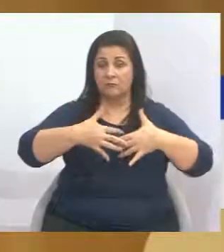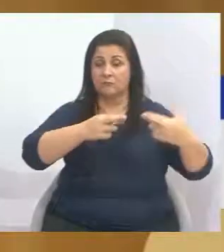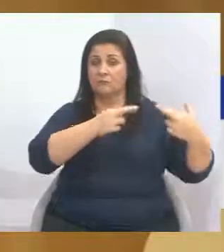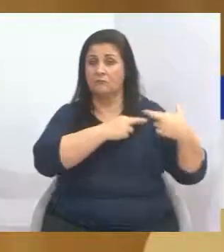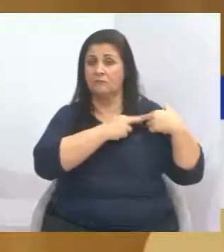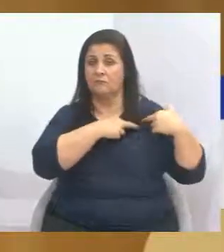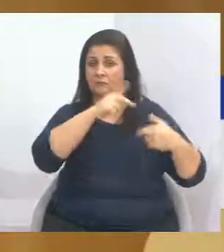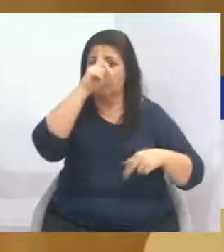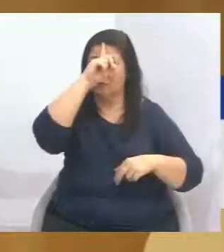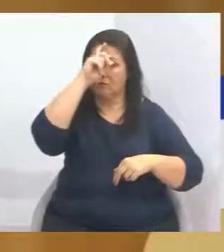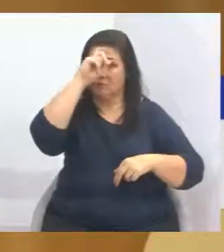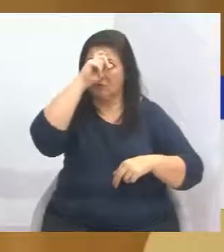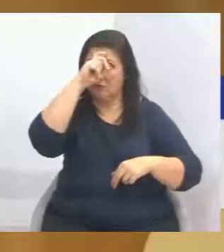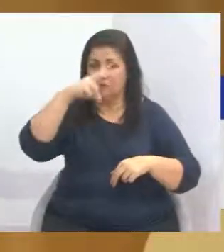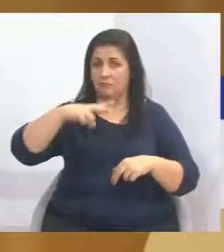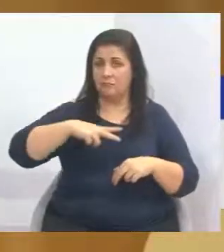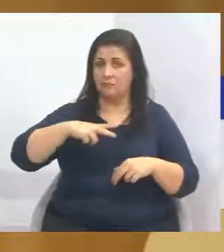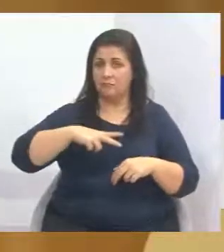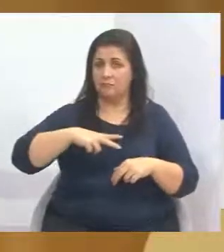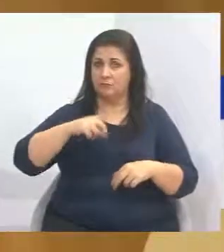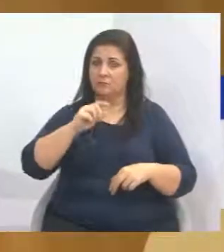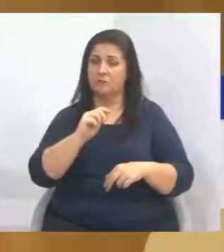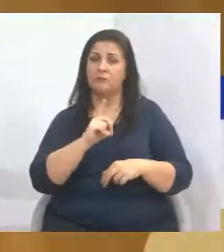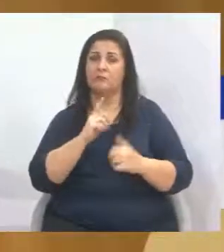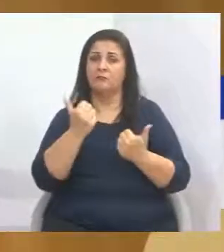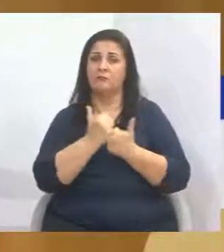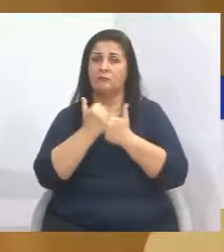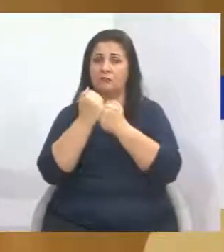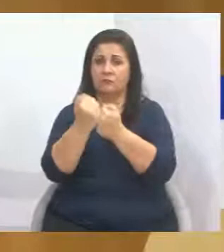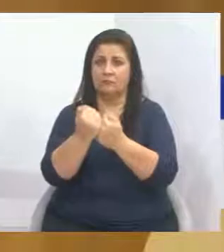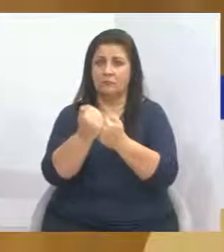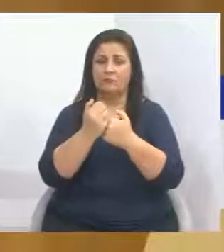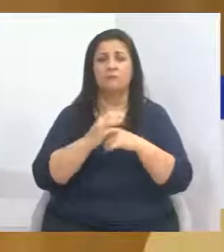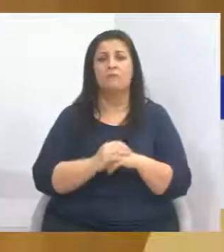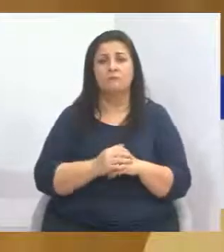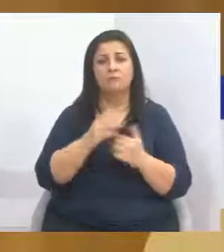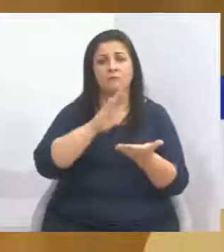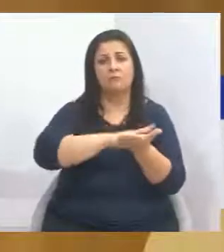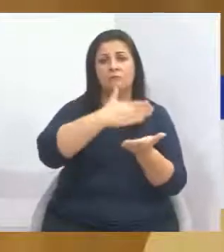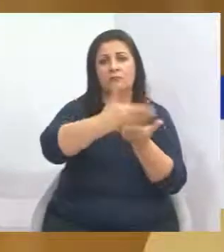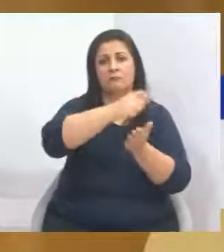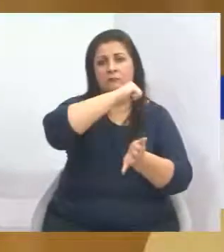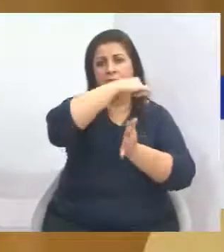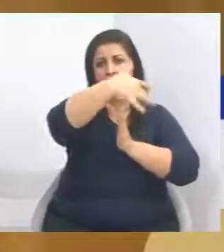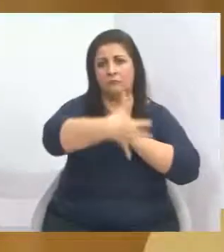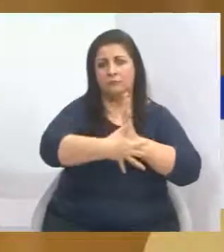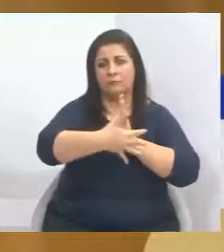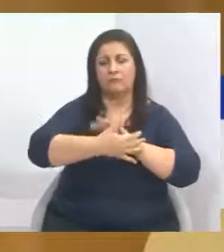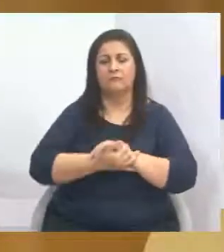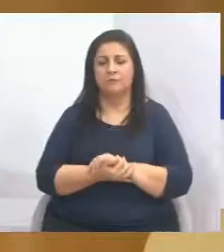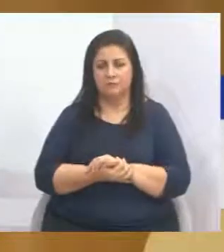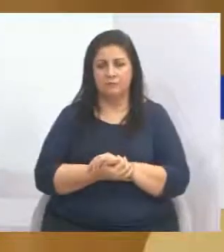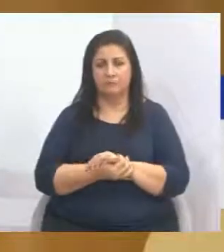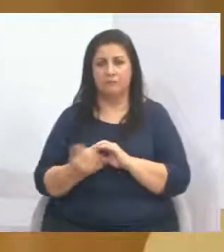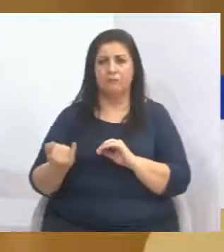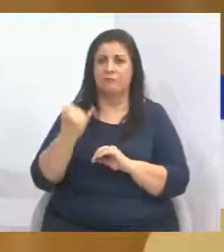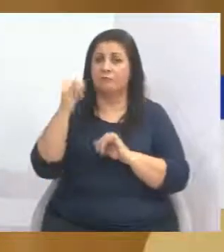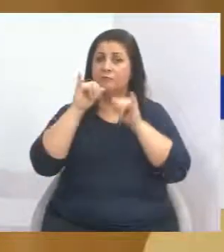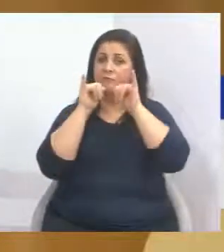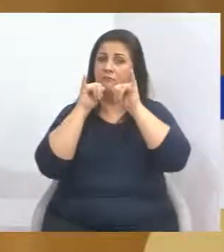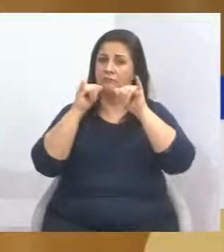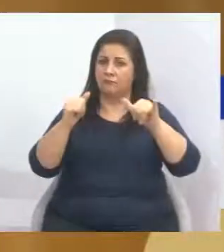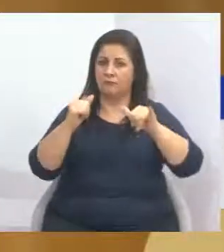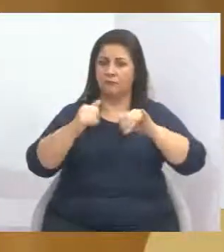para prestarem atendimento com apoio de intérprete da língua brasileira de sinais, Libras. Importante salientar